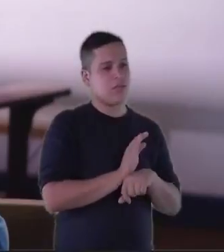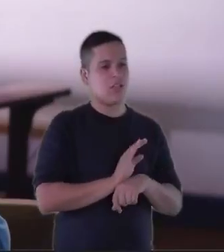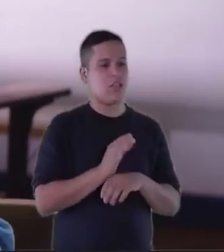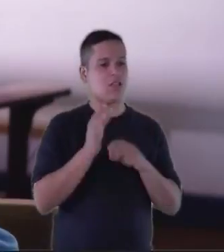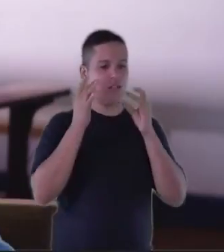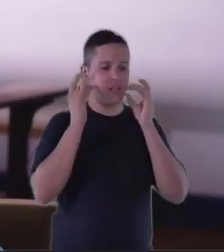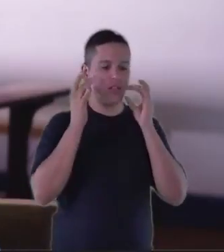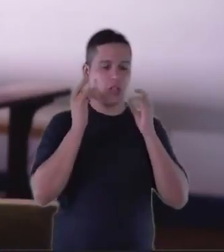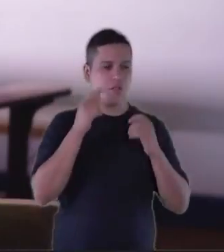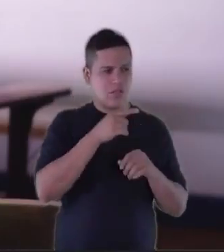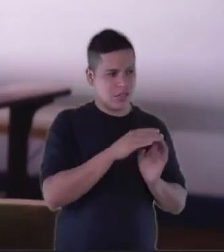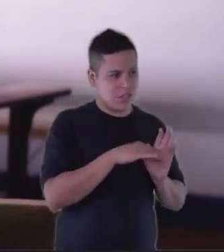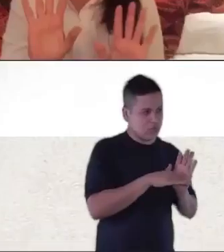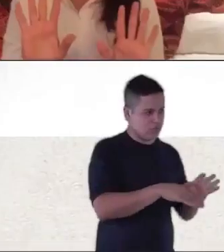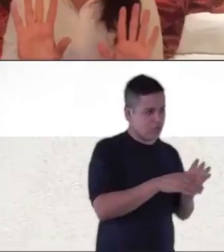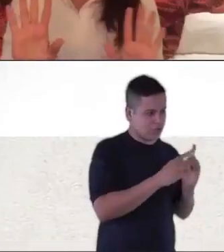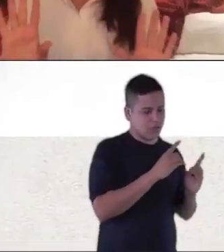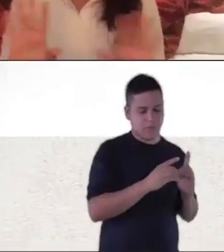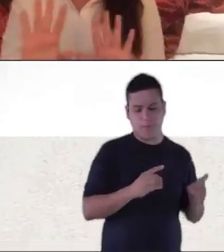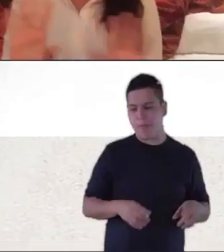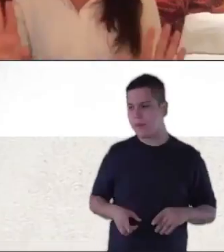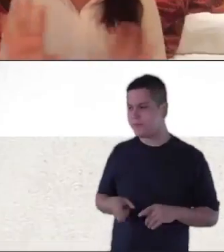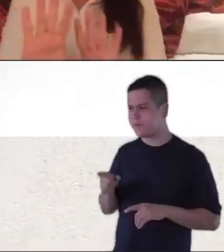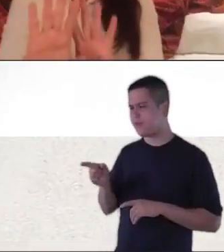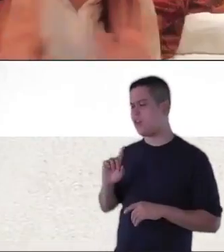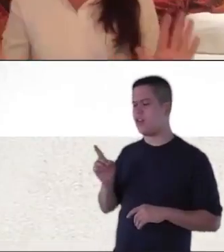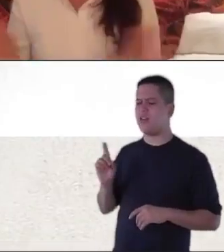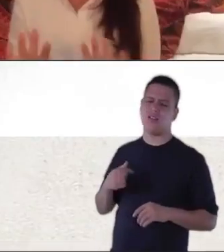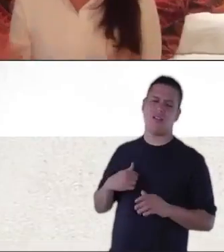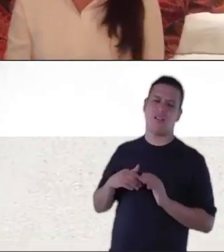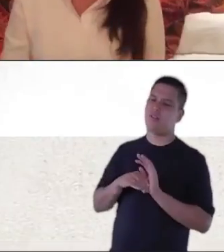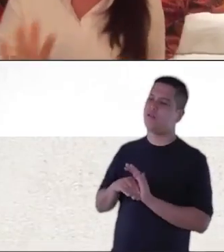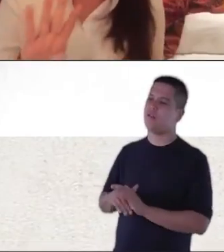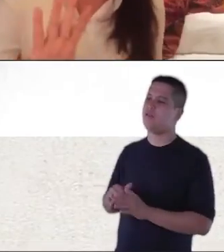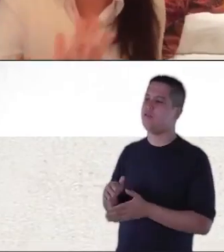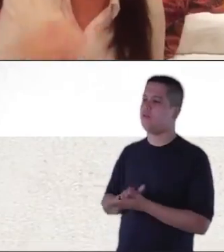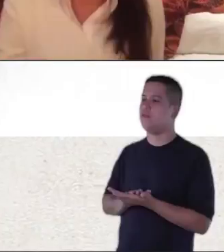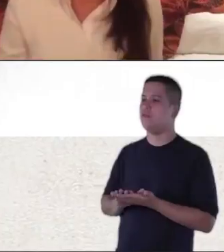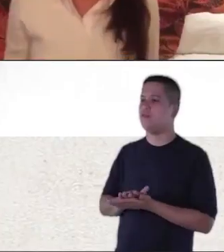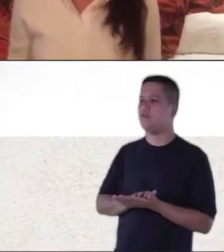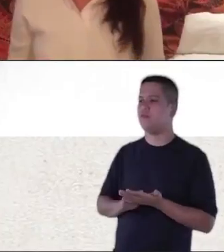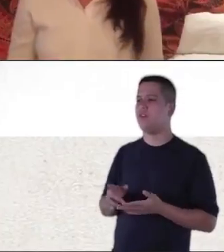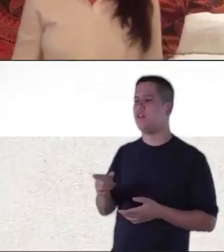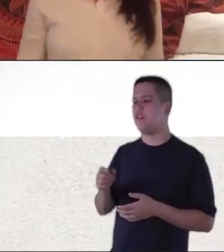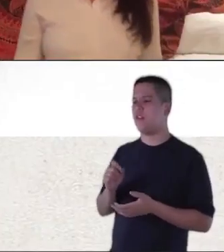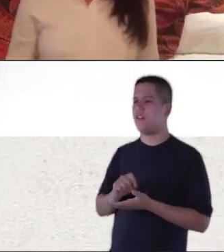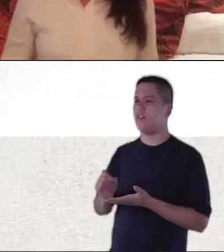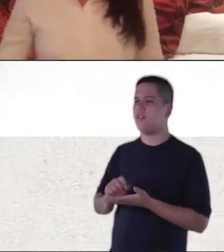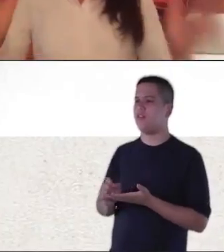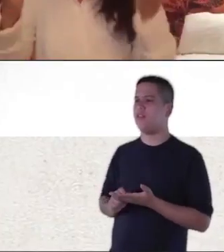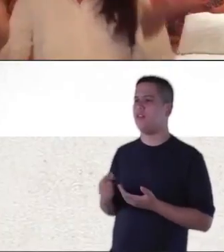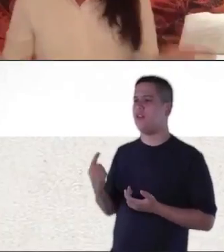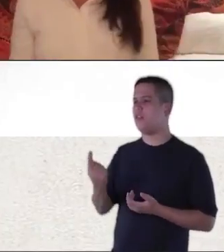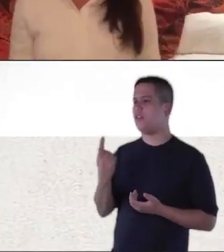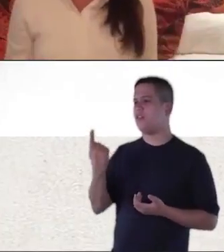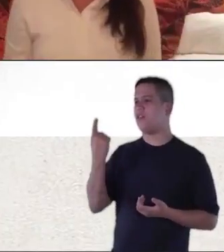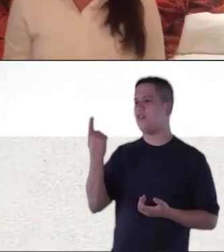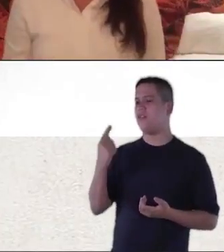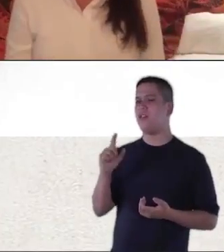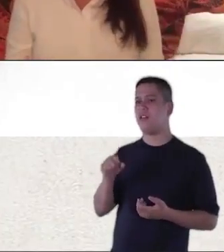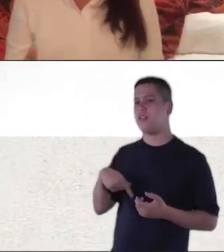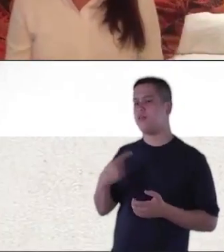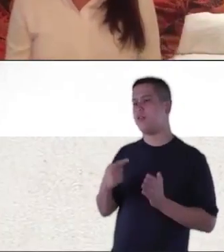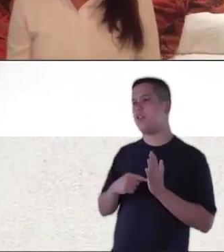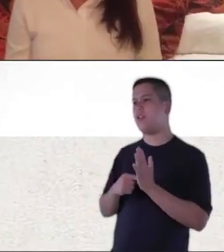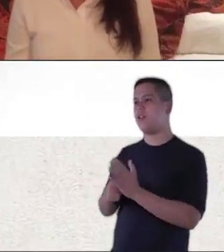nos diálogos? Não ajudo em nada. Ajuda? Ele escreve... Não. Ele escreve sozinho. Pô. Só mostra quando está pronto.